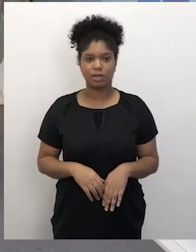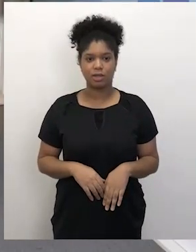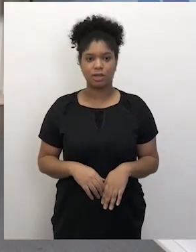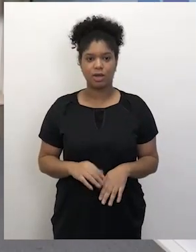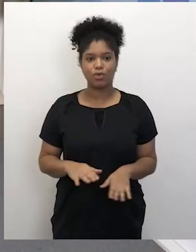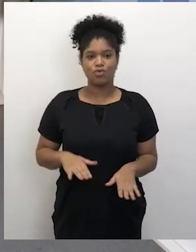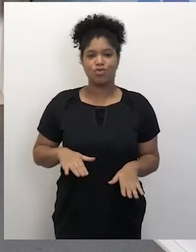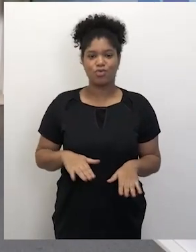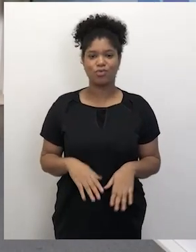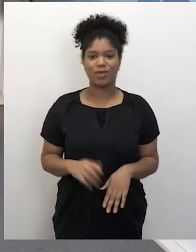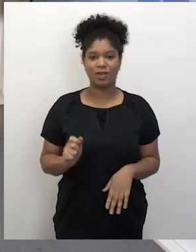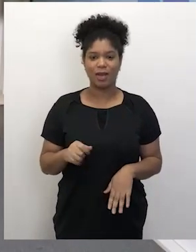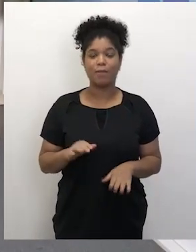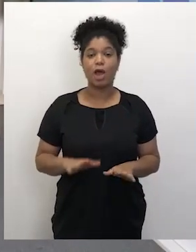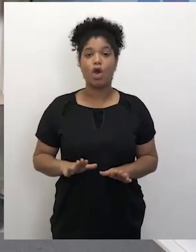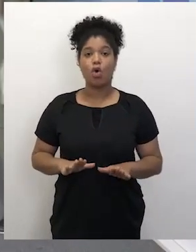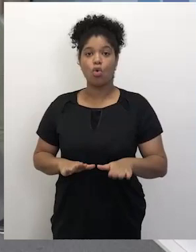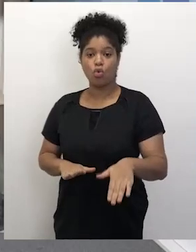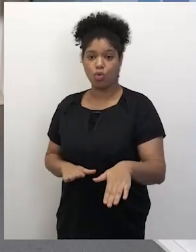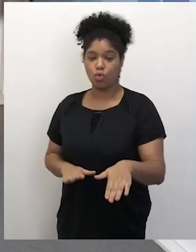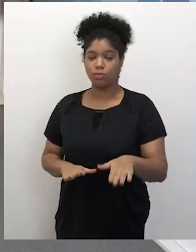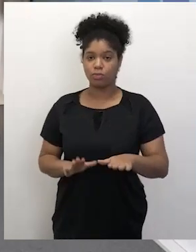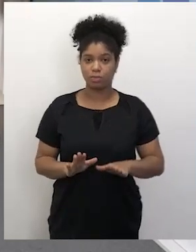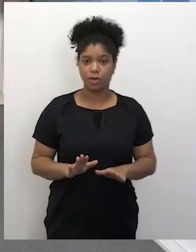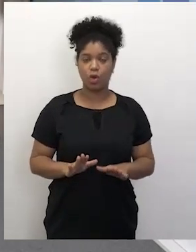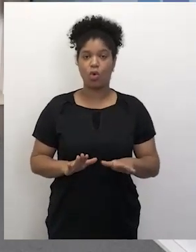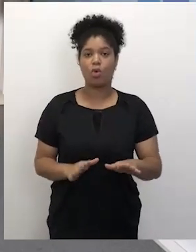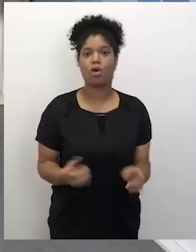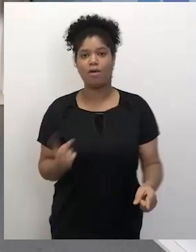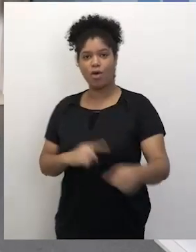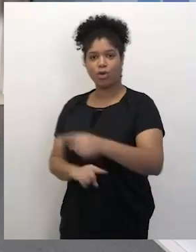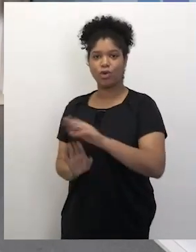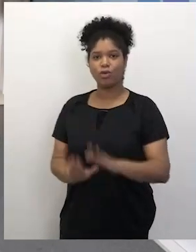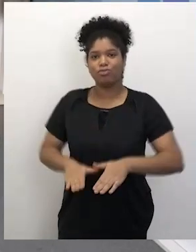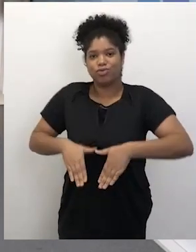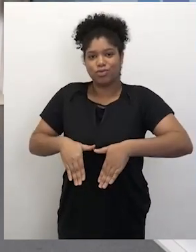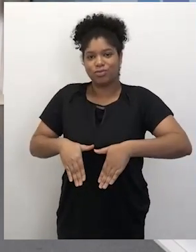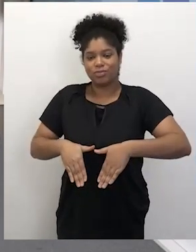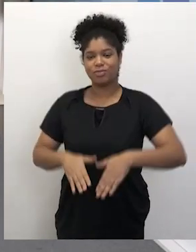Eu sempre faço. Ó. Um, vai, finge que vai, volta e gira.